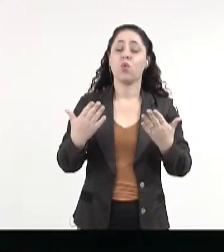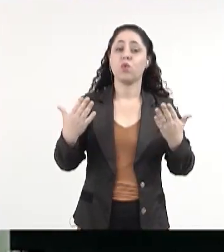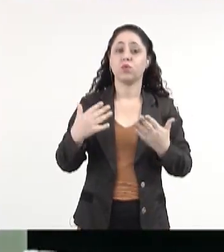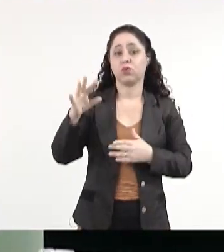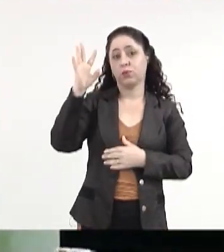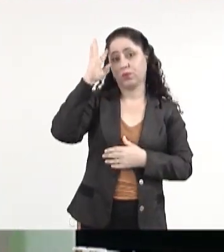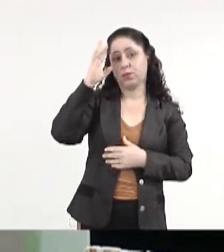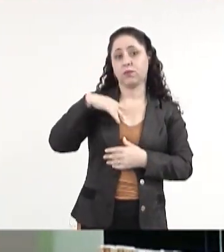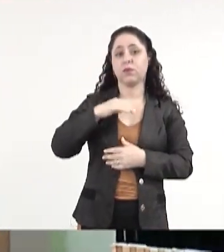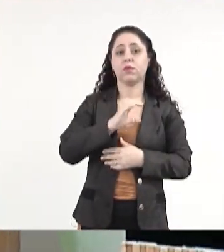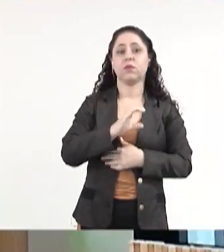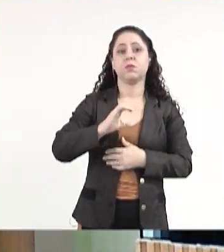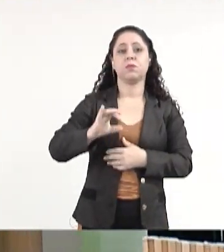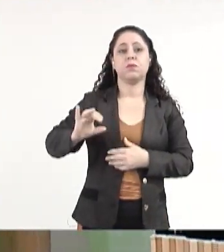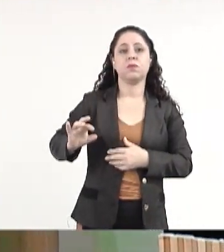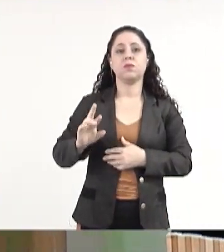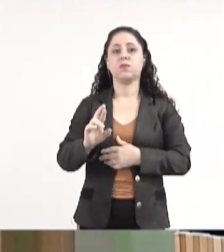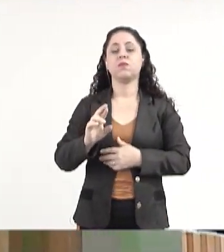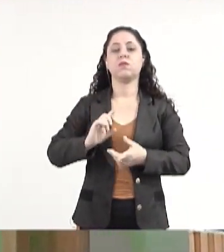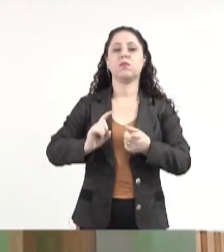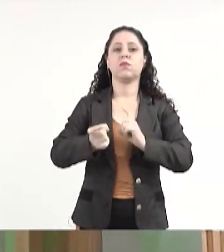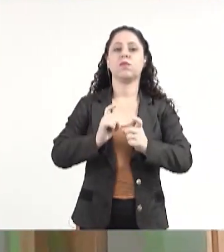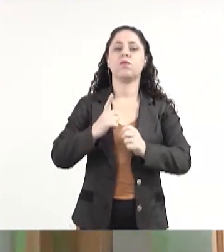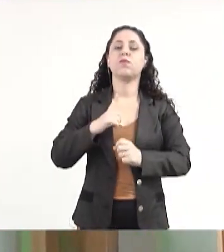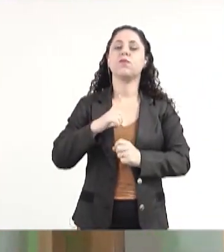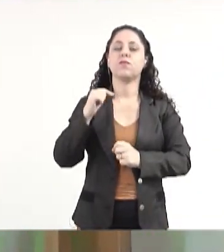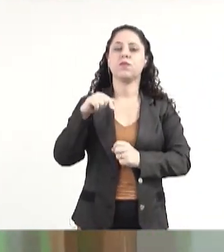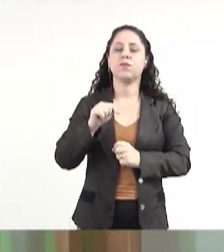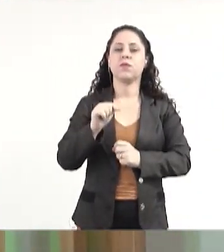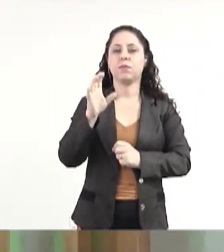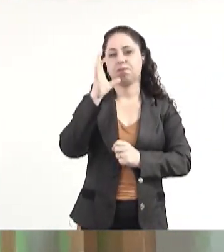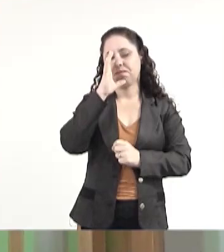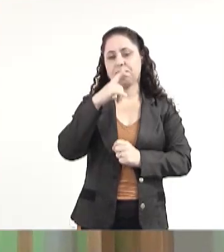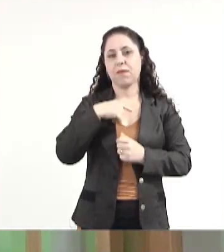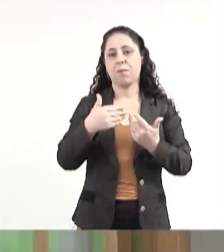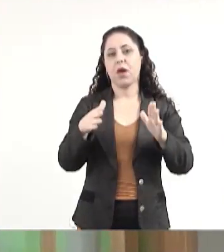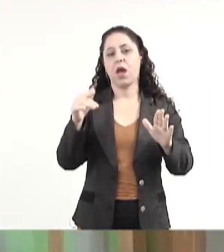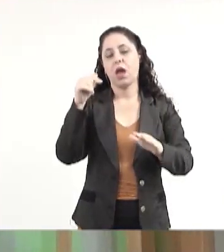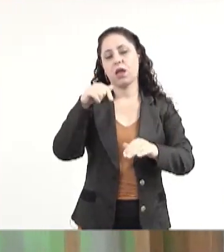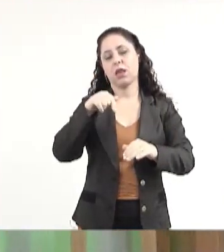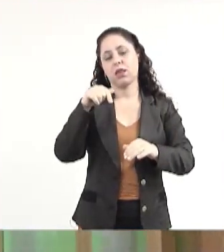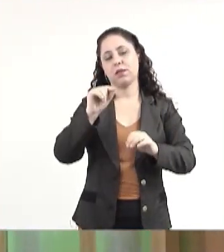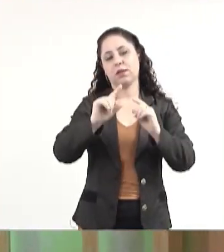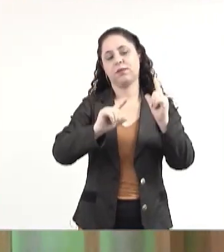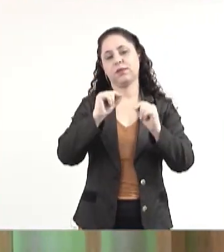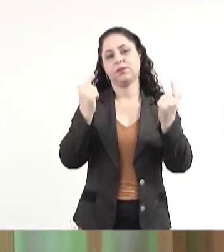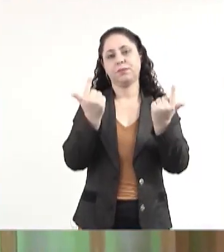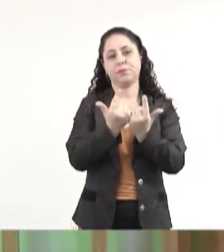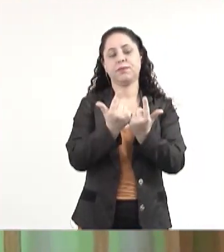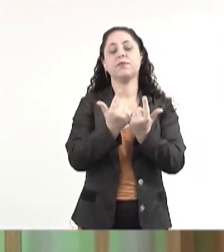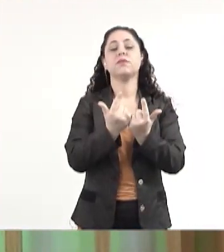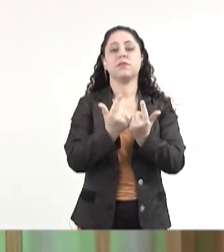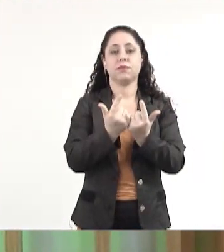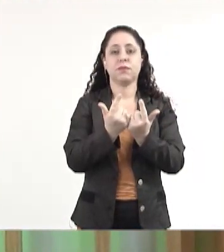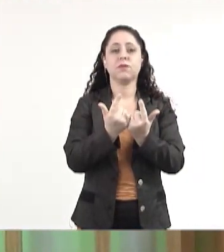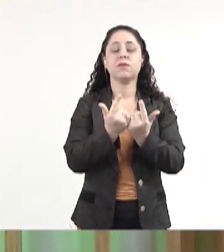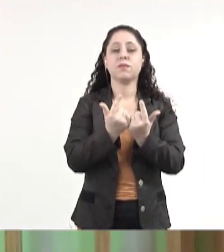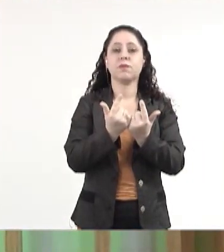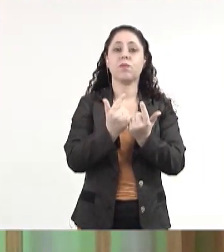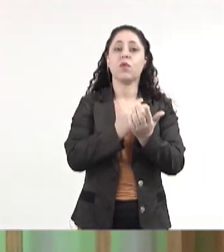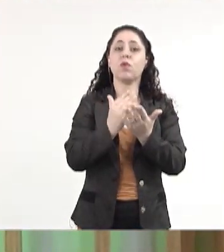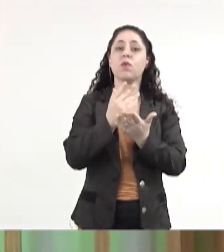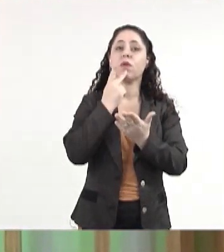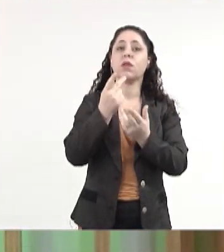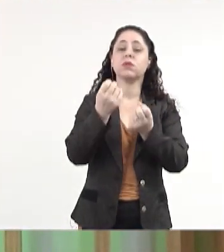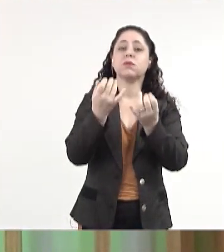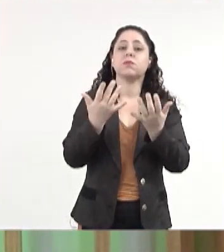a reunião da Comissão de Constituição, Justiça e Redação, que você também acompanhou ao vivo aqui na TV Alemes. A gente